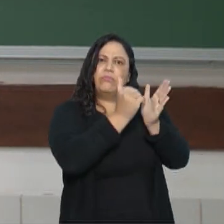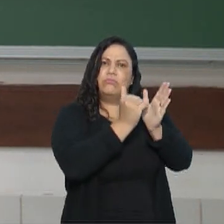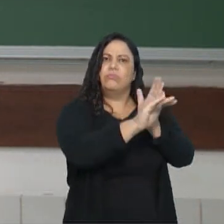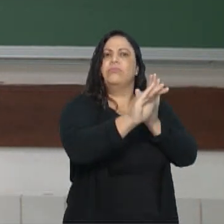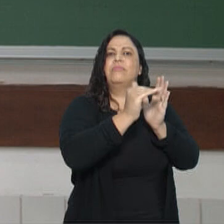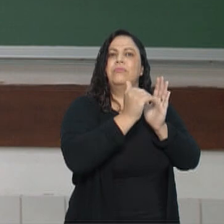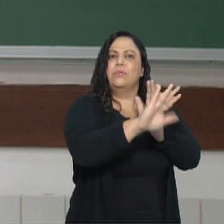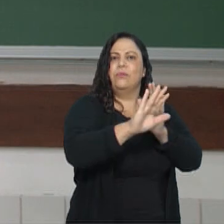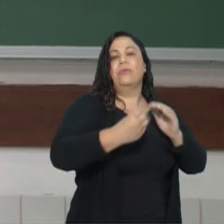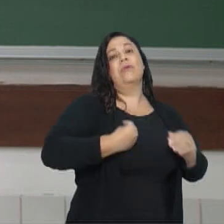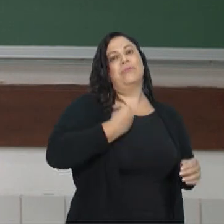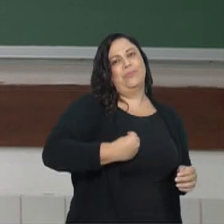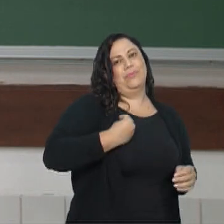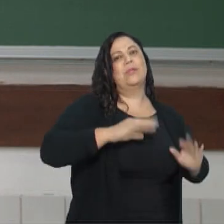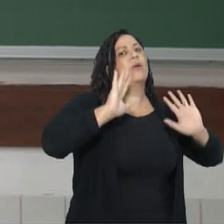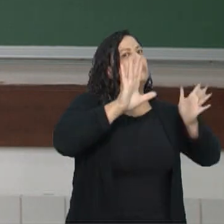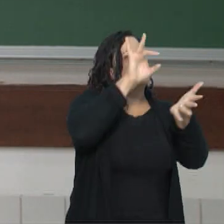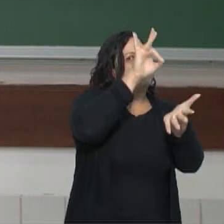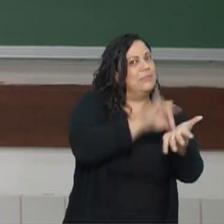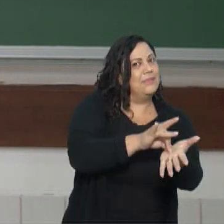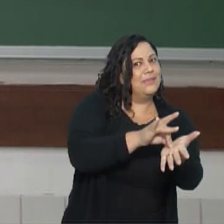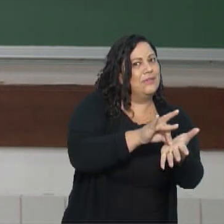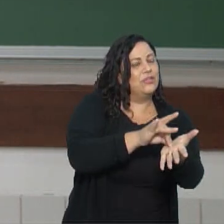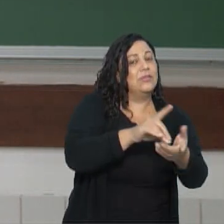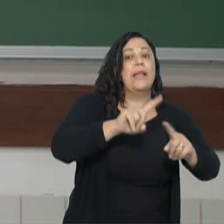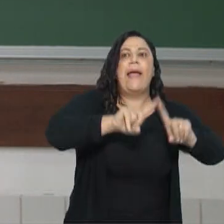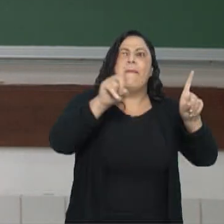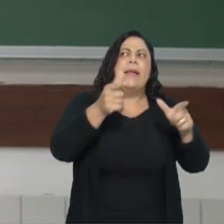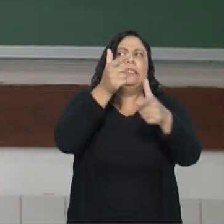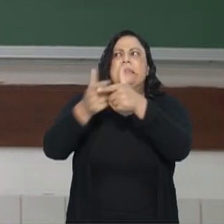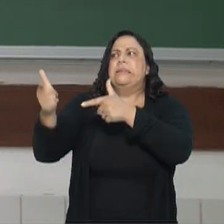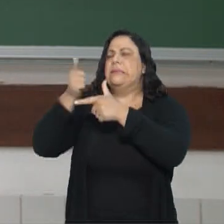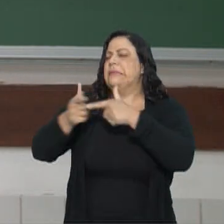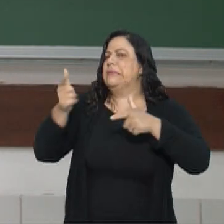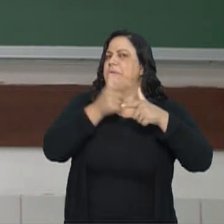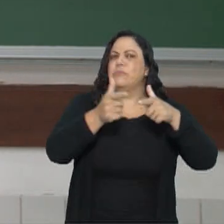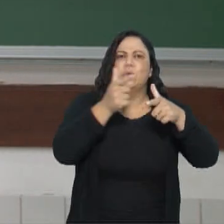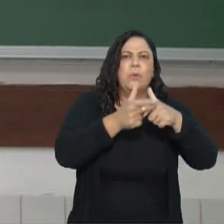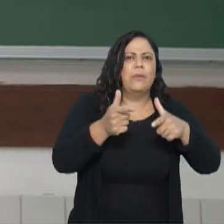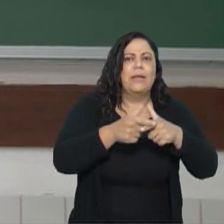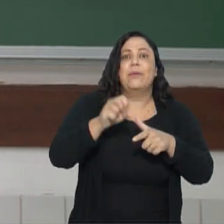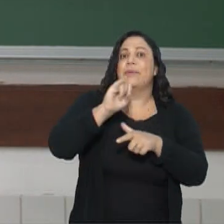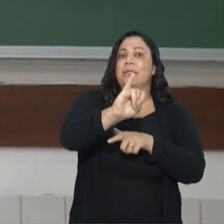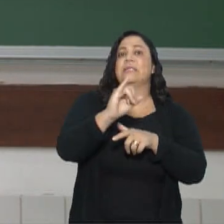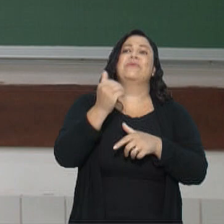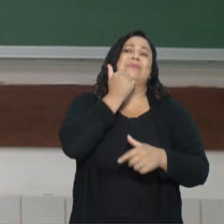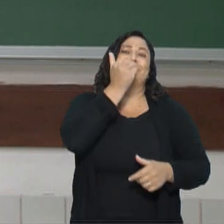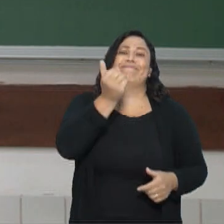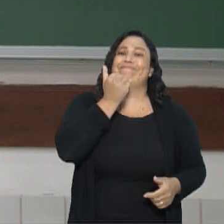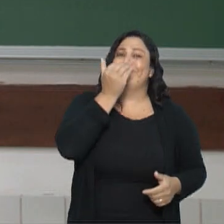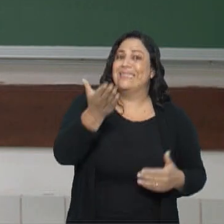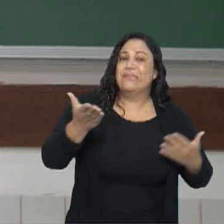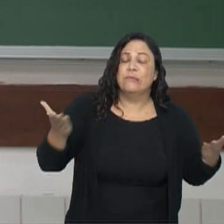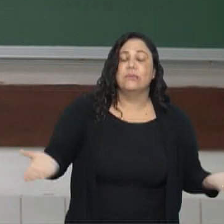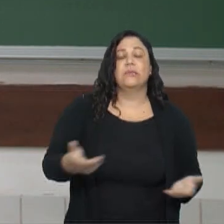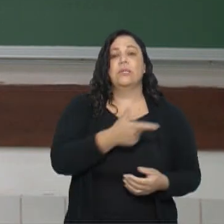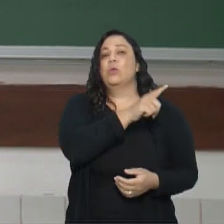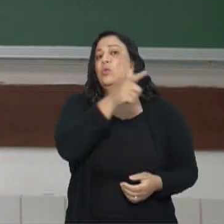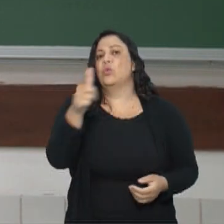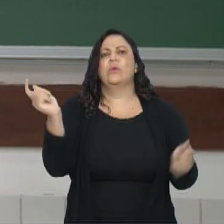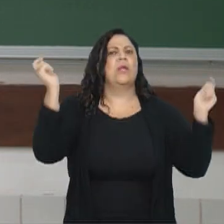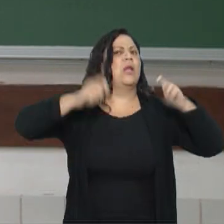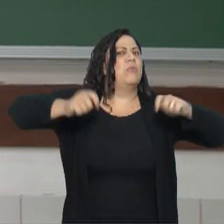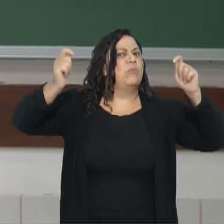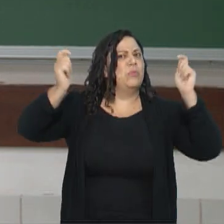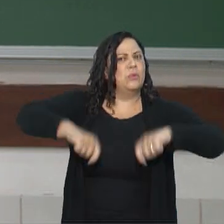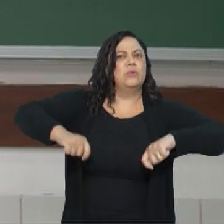essa atividade, a sua presença está garantida. Mas não tem problema se você não está conseguindo ou você não tem a possibilidade